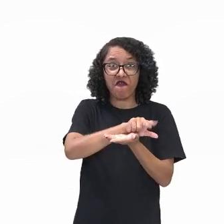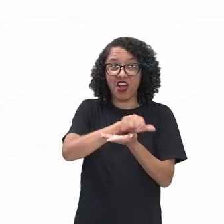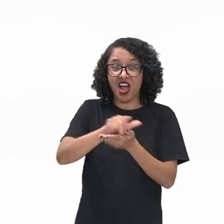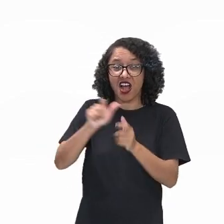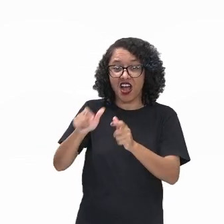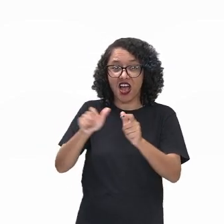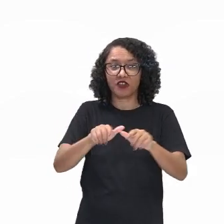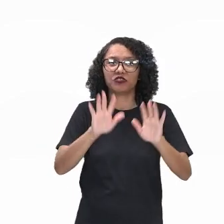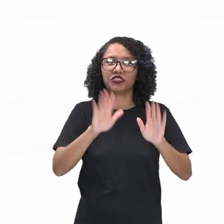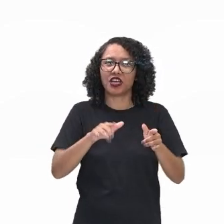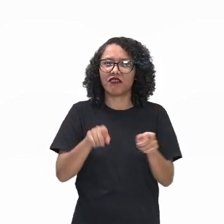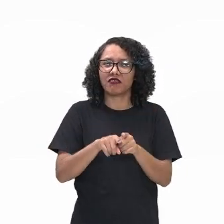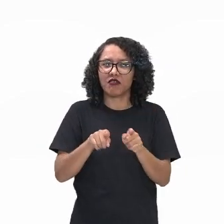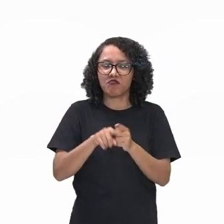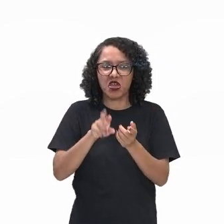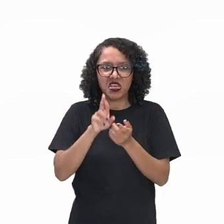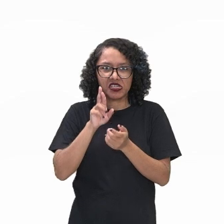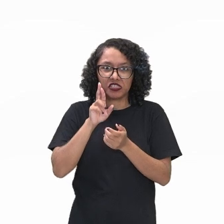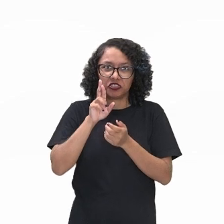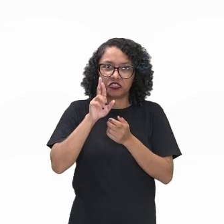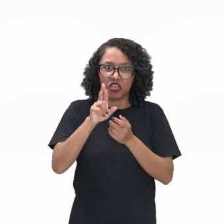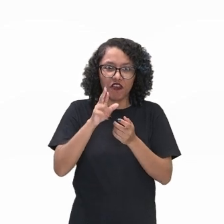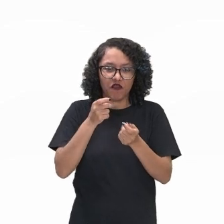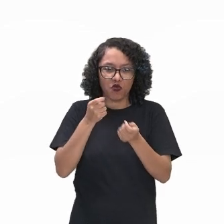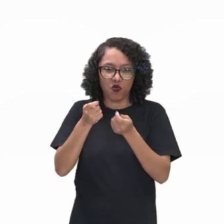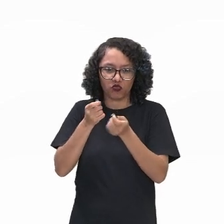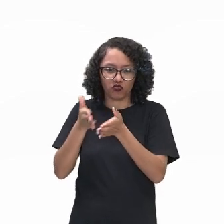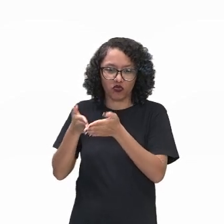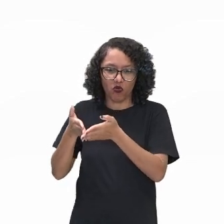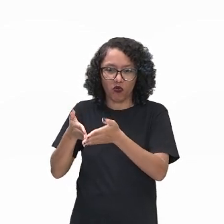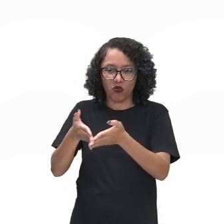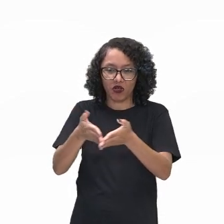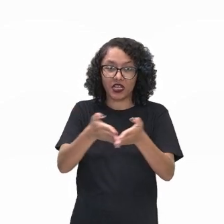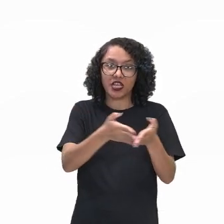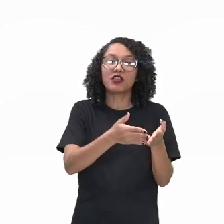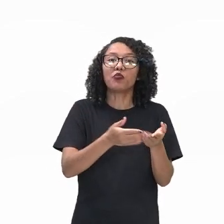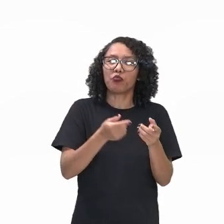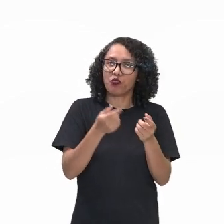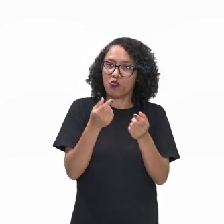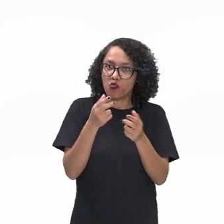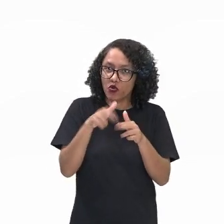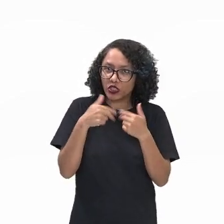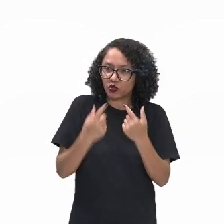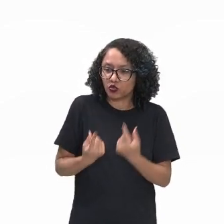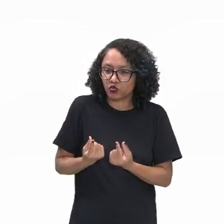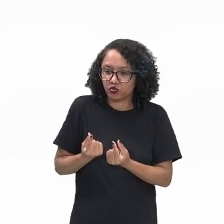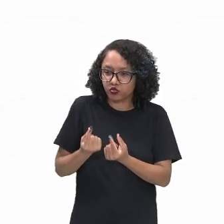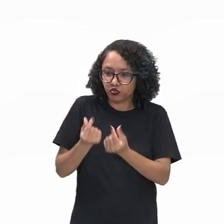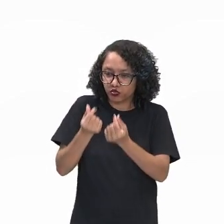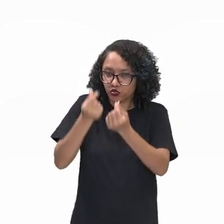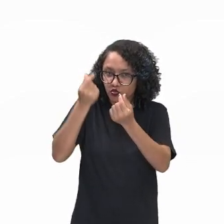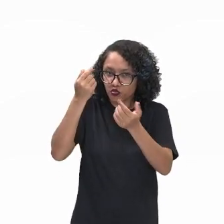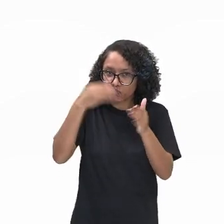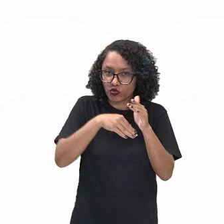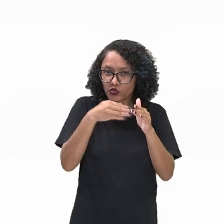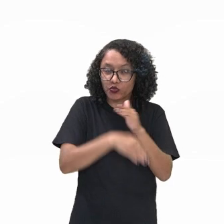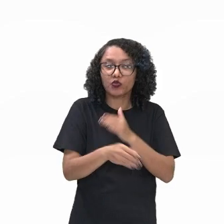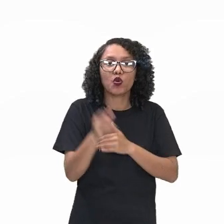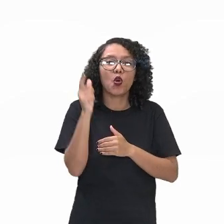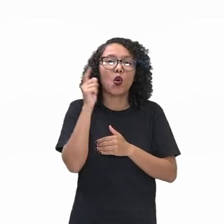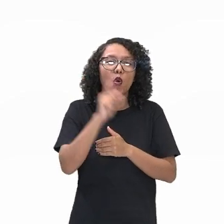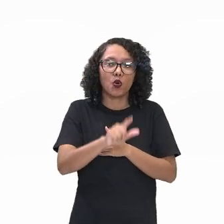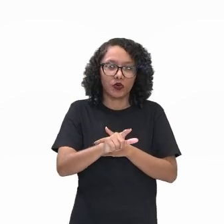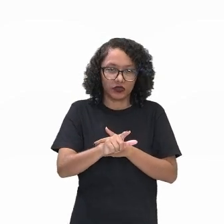dos mares, então ela vai conseguir dinheiro a partir desse comércio. A Inglaterra possuía também